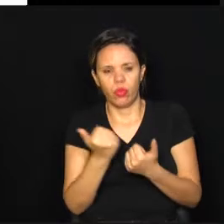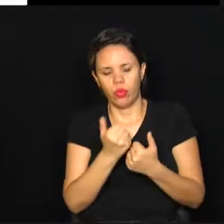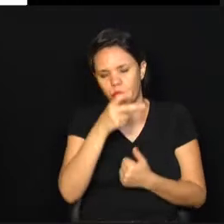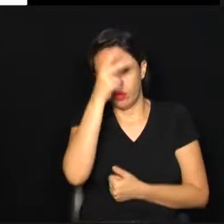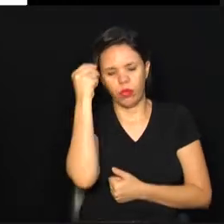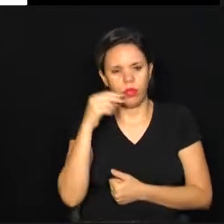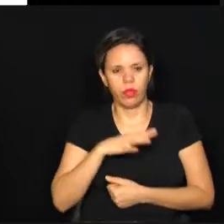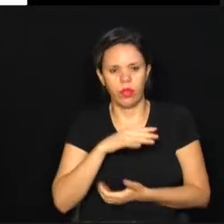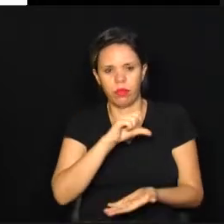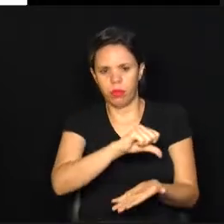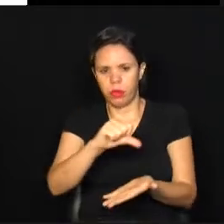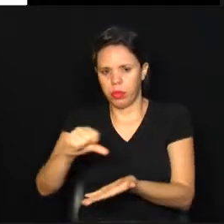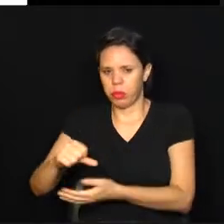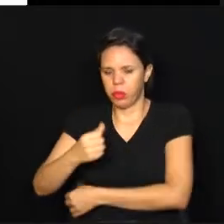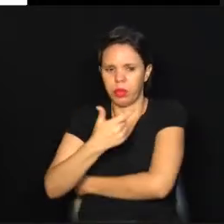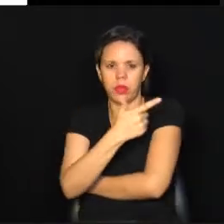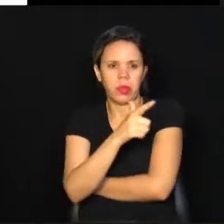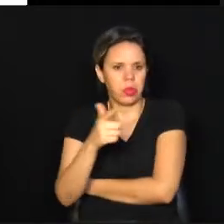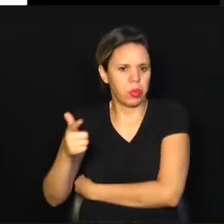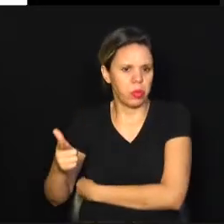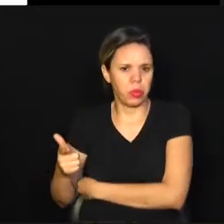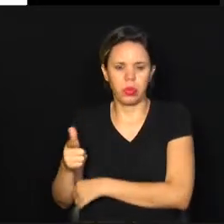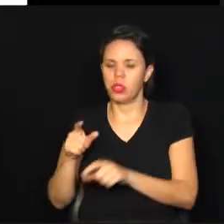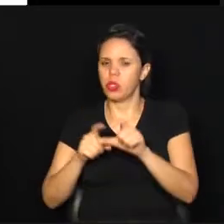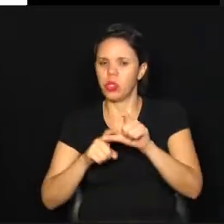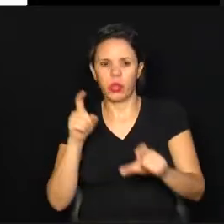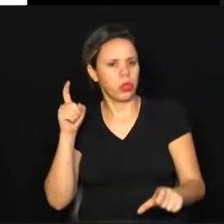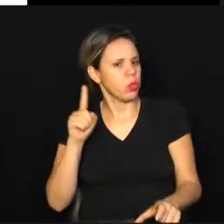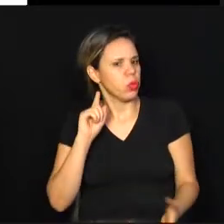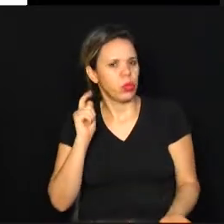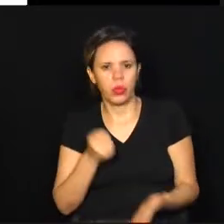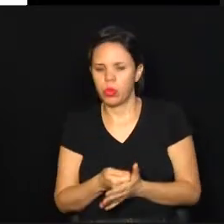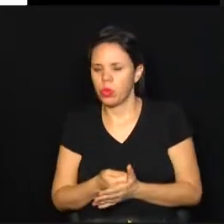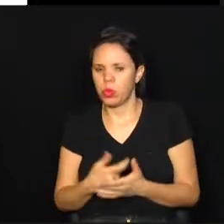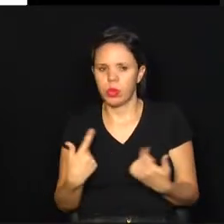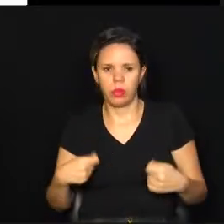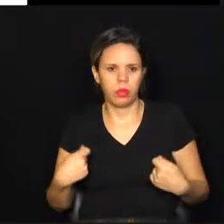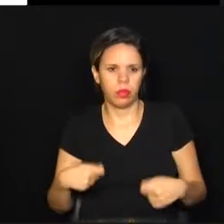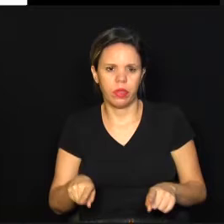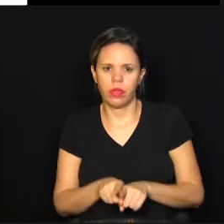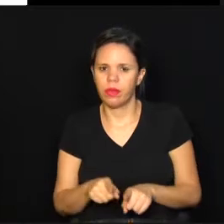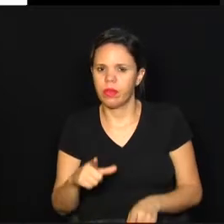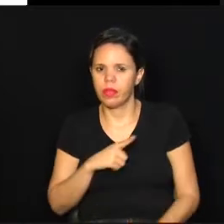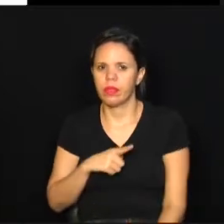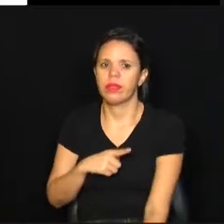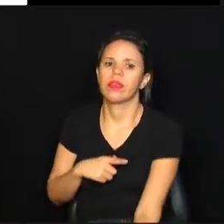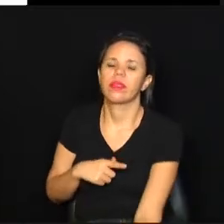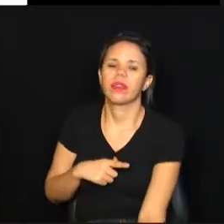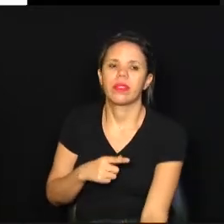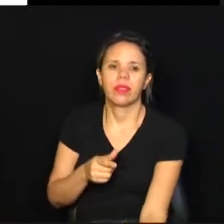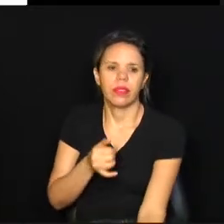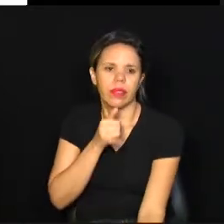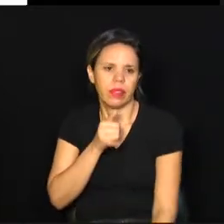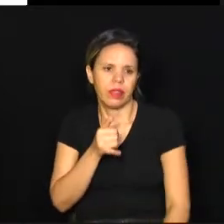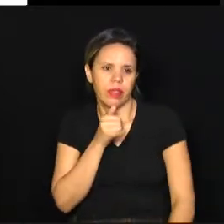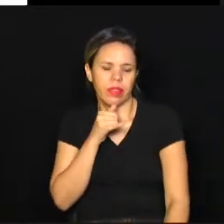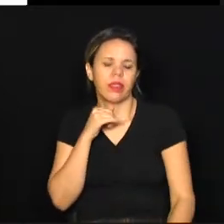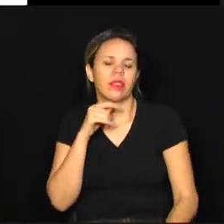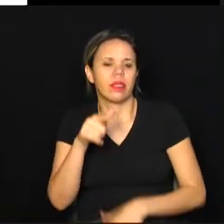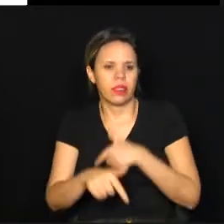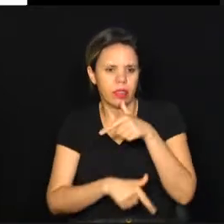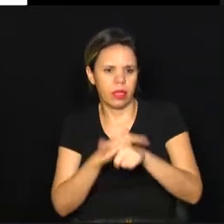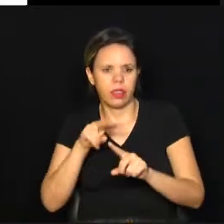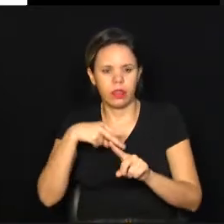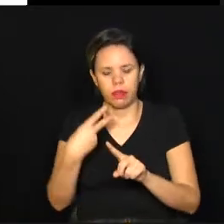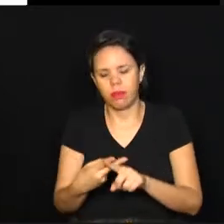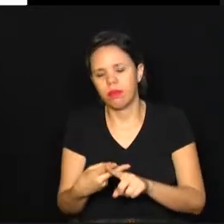cidade, elas não têm a autonomia que elas deveriam ter. Né? Elas trabalham muito